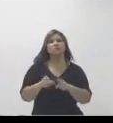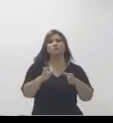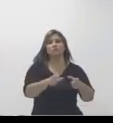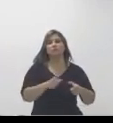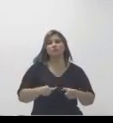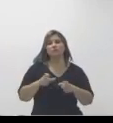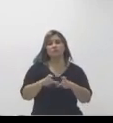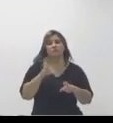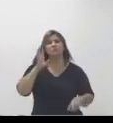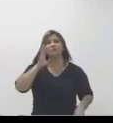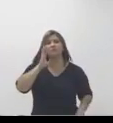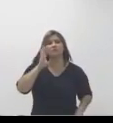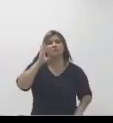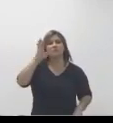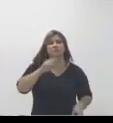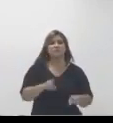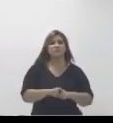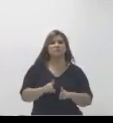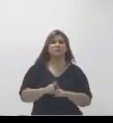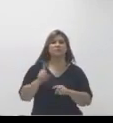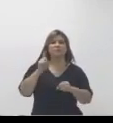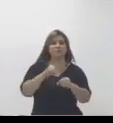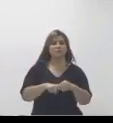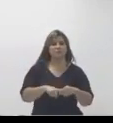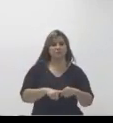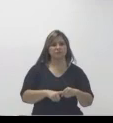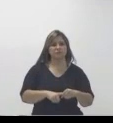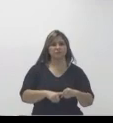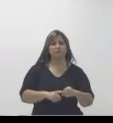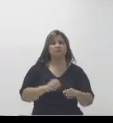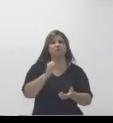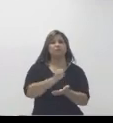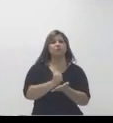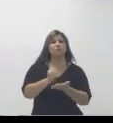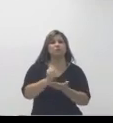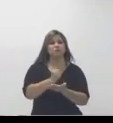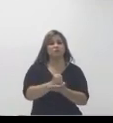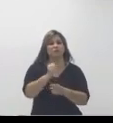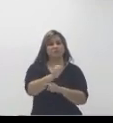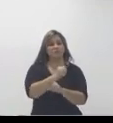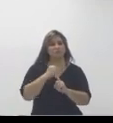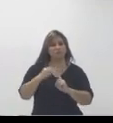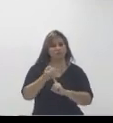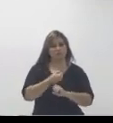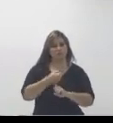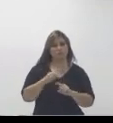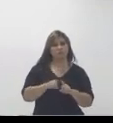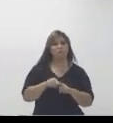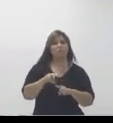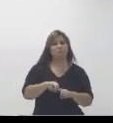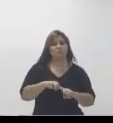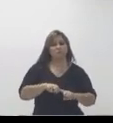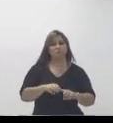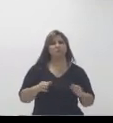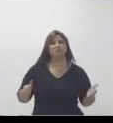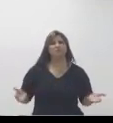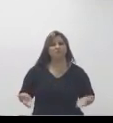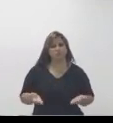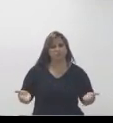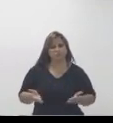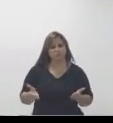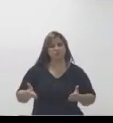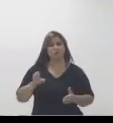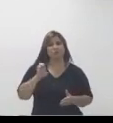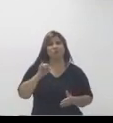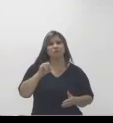e principalmente à retomada da sua contratualidade social então é nesse sentido e é nessa visão que o